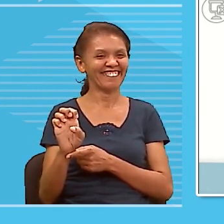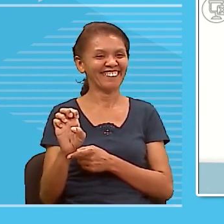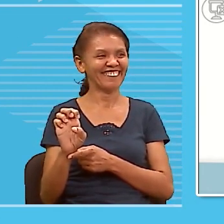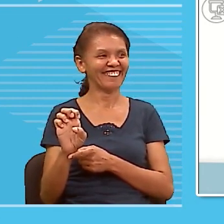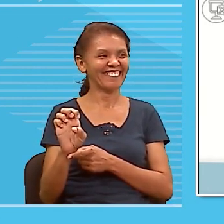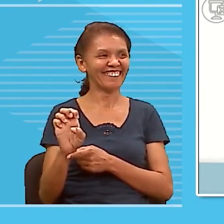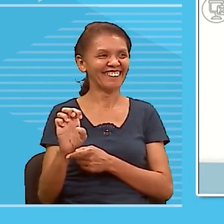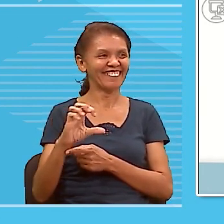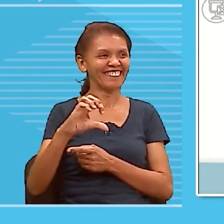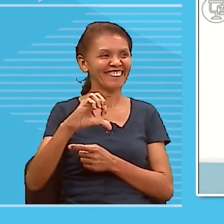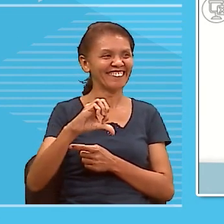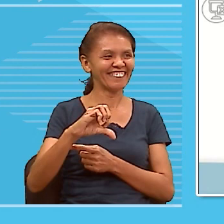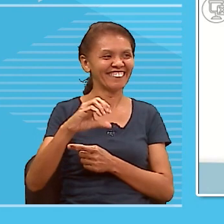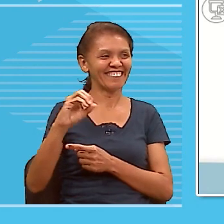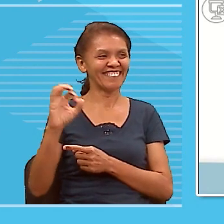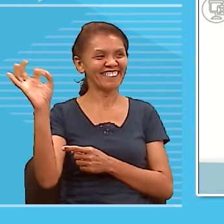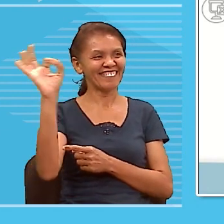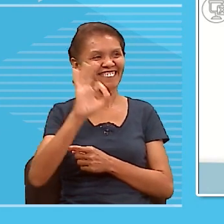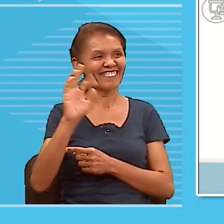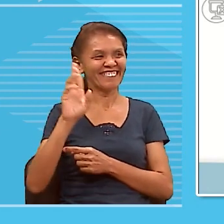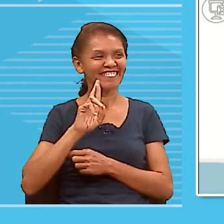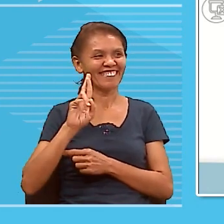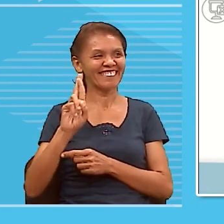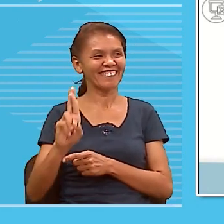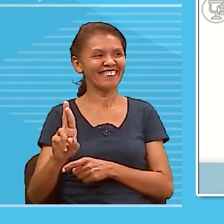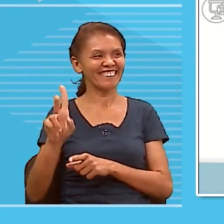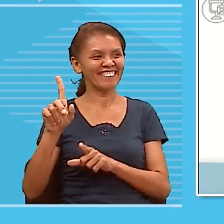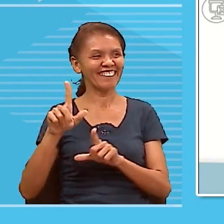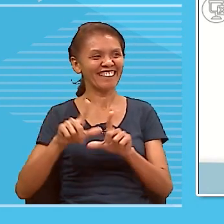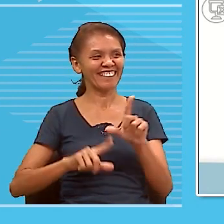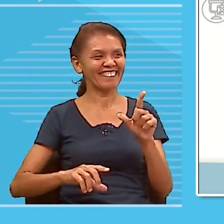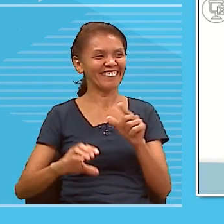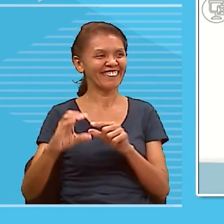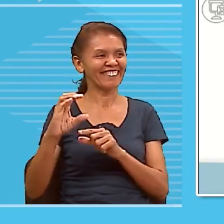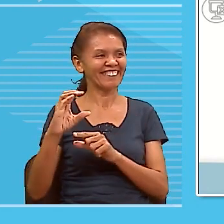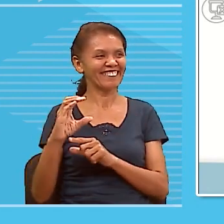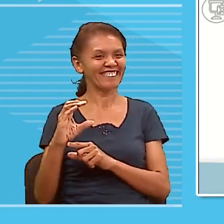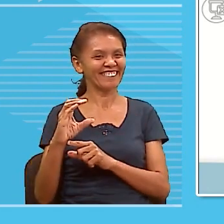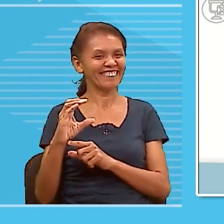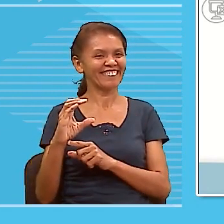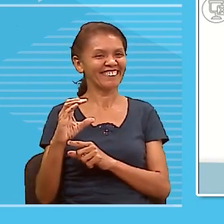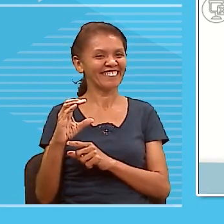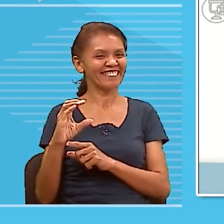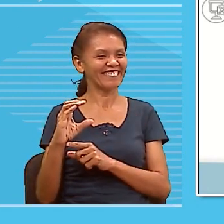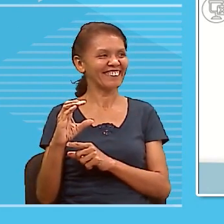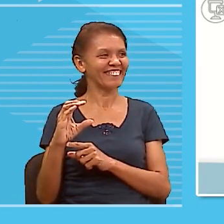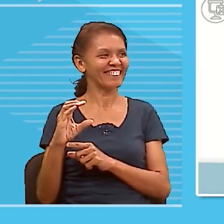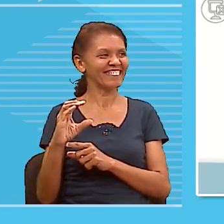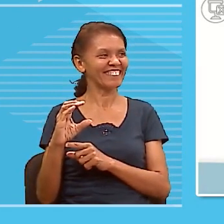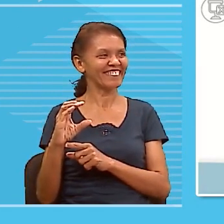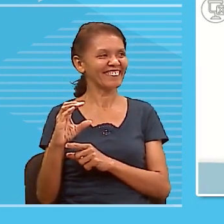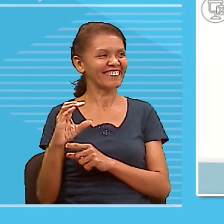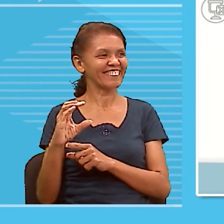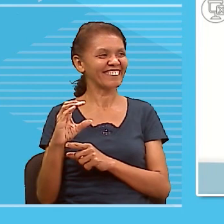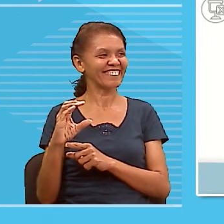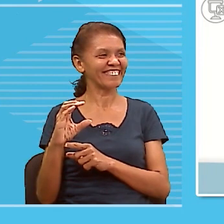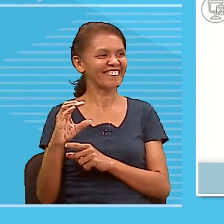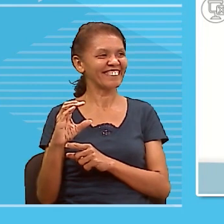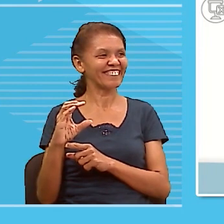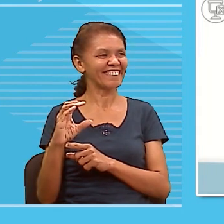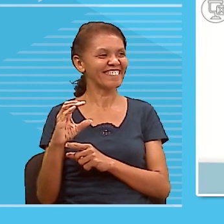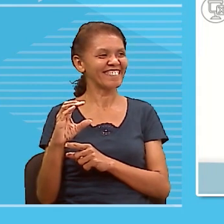90% da das respostas era a letra c ficava esquisito